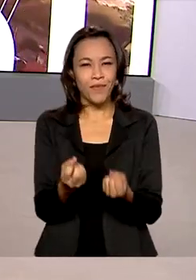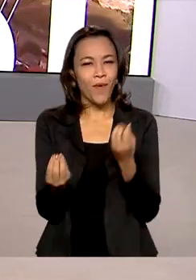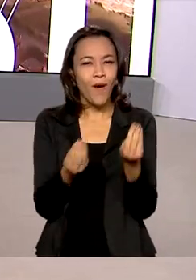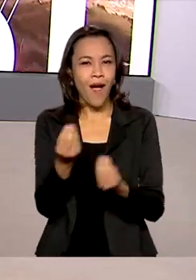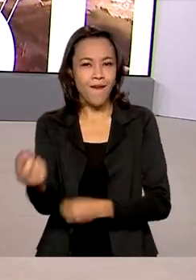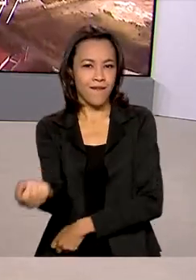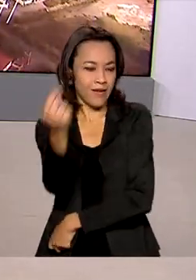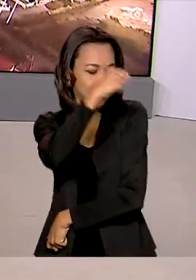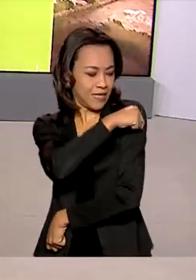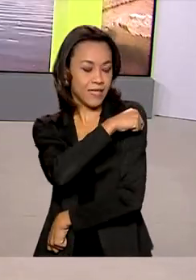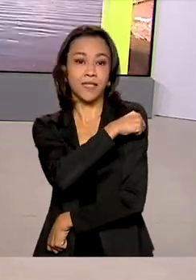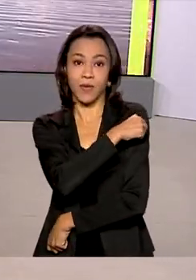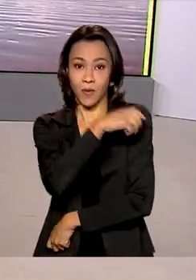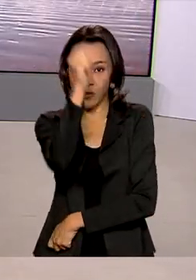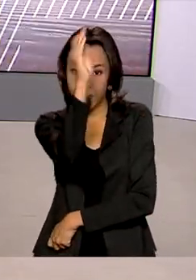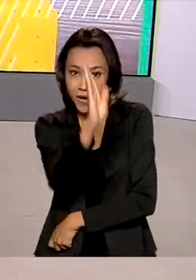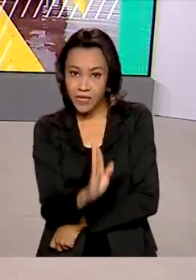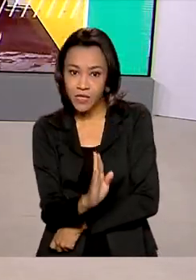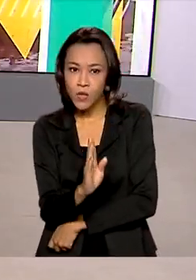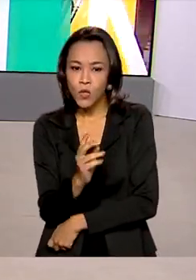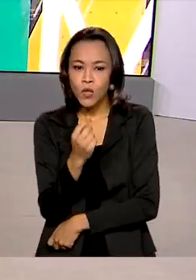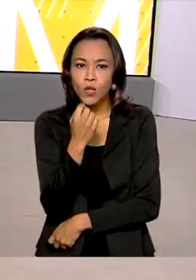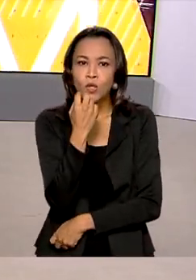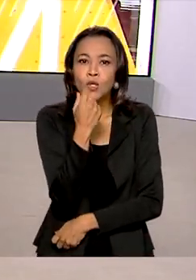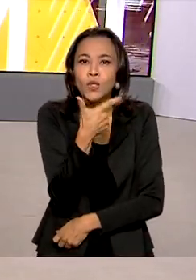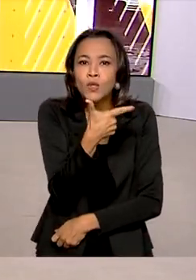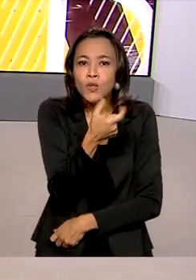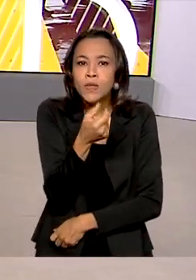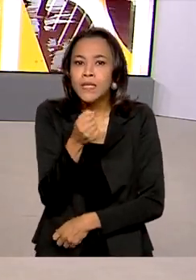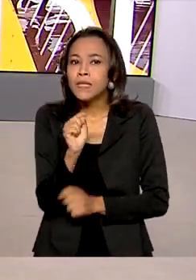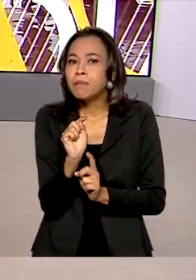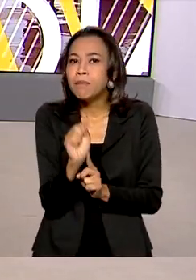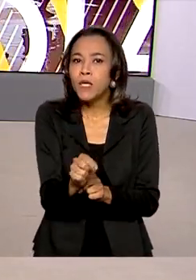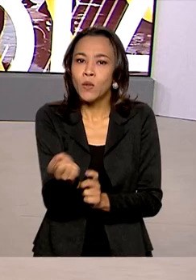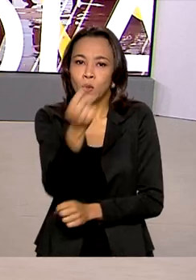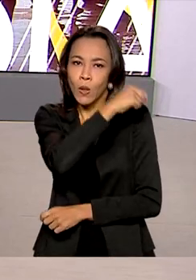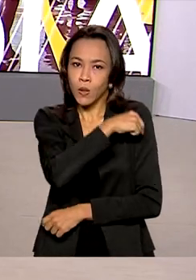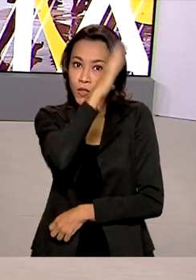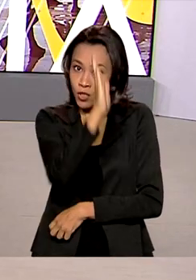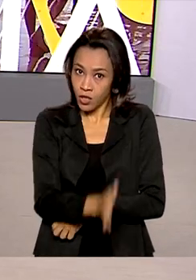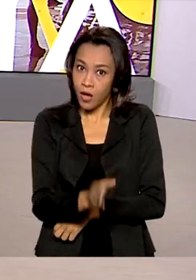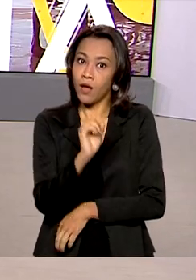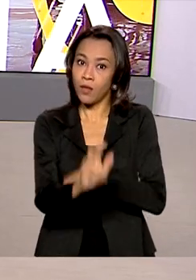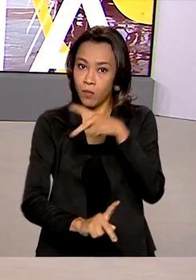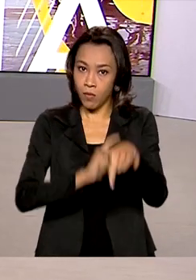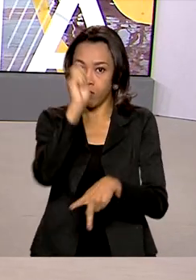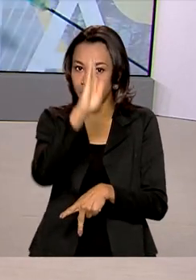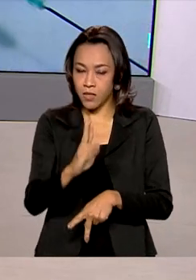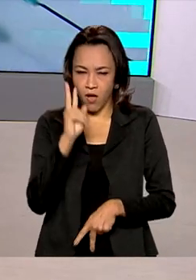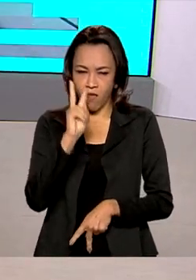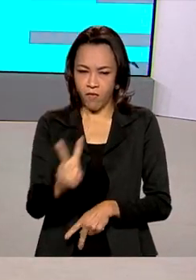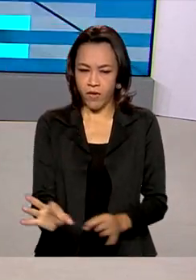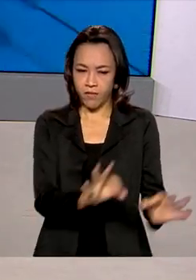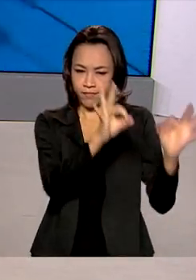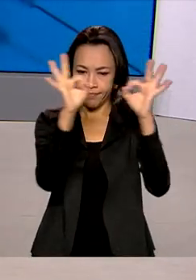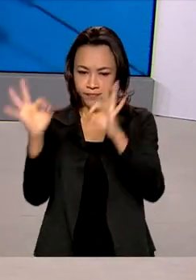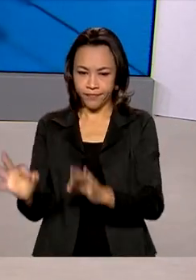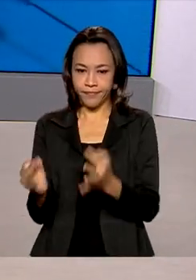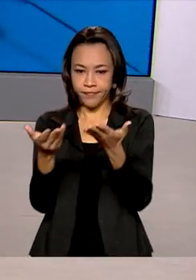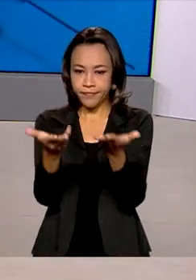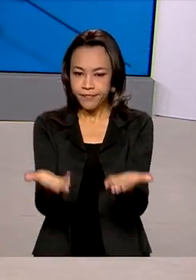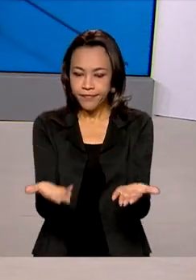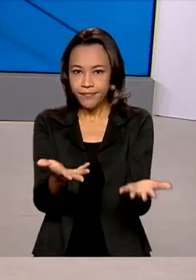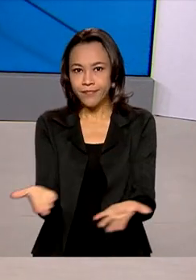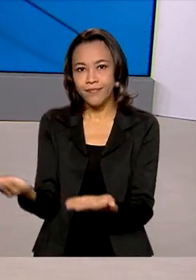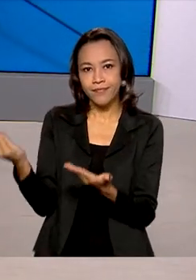Vacinação contra a Covid-19. O Brasil se aproxima de 200 mil doses aplicadas na população. Vamos ver os números exatos aqui no nosso